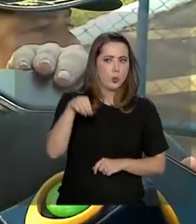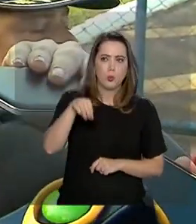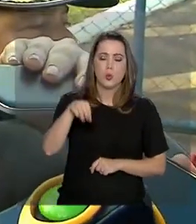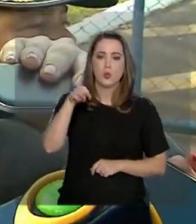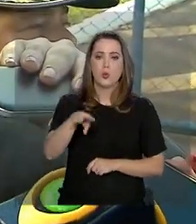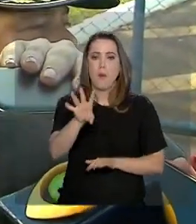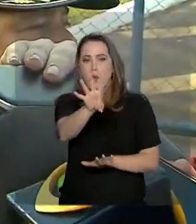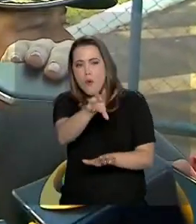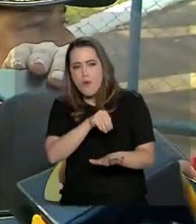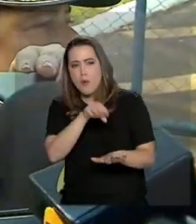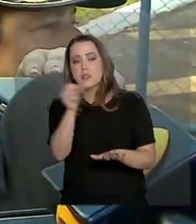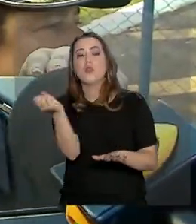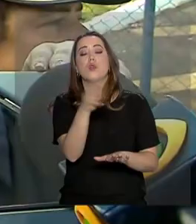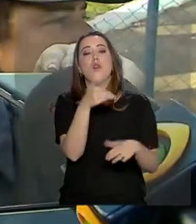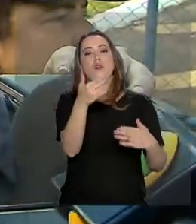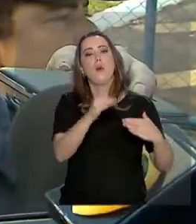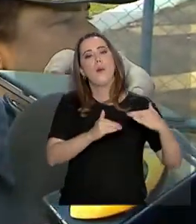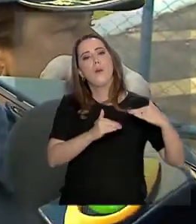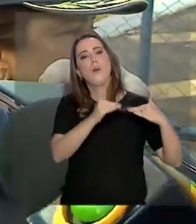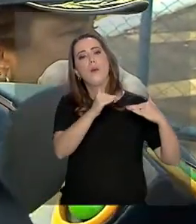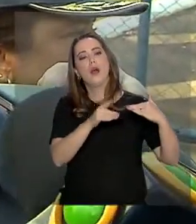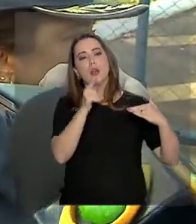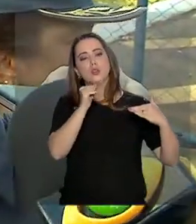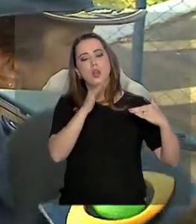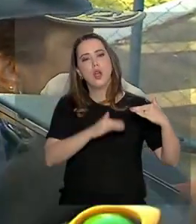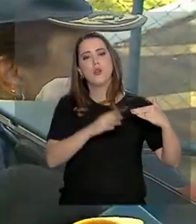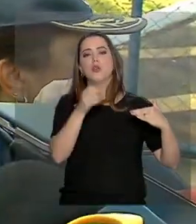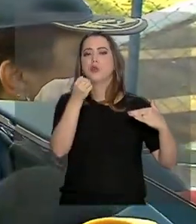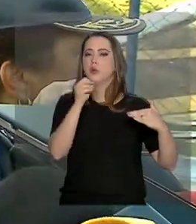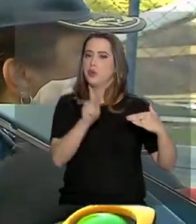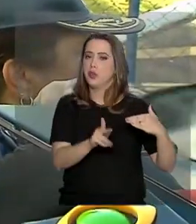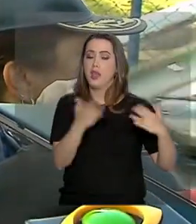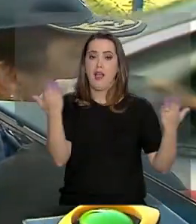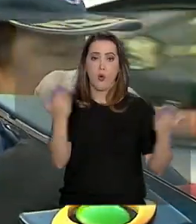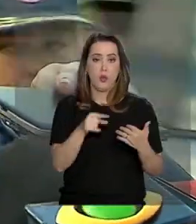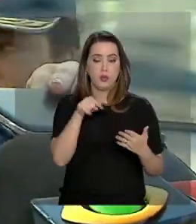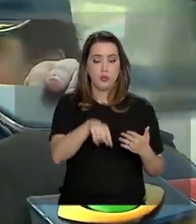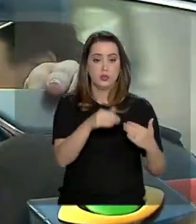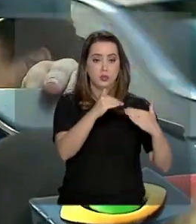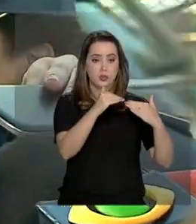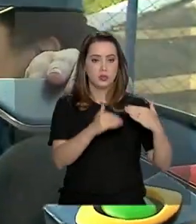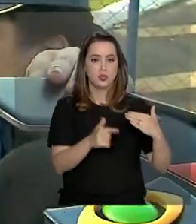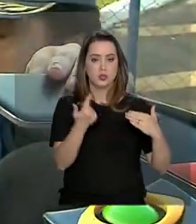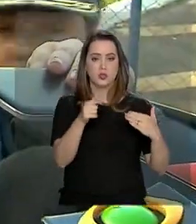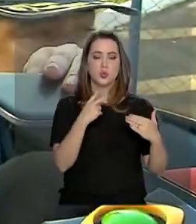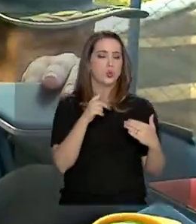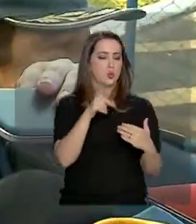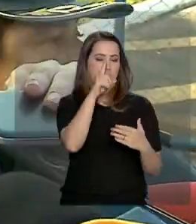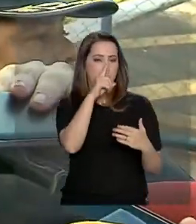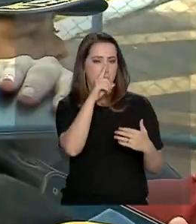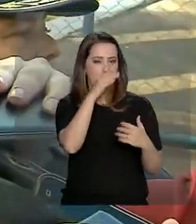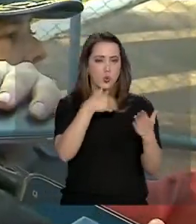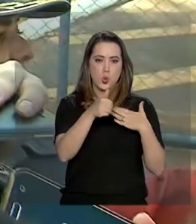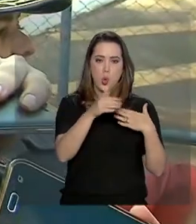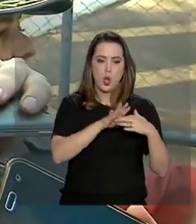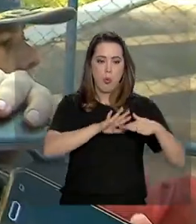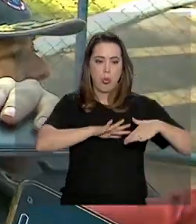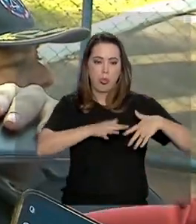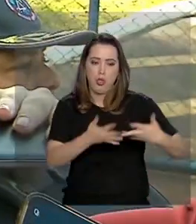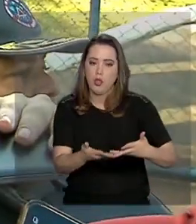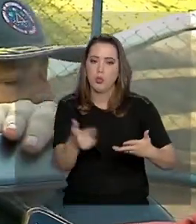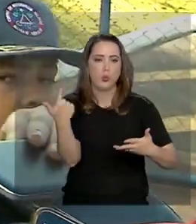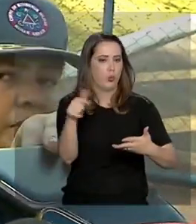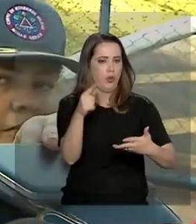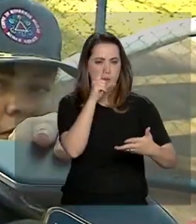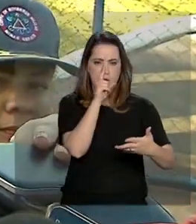recebemos informações atualizadas da barragem e a situação agora é muito favorável. Nesse momento a barragem ela não corre qualquer risco de rompimento,